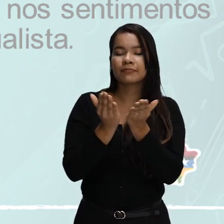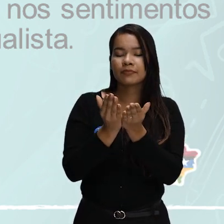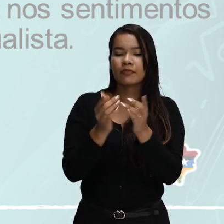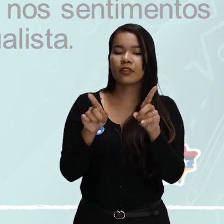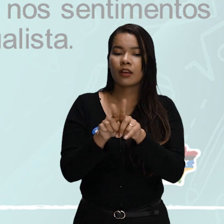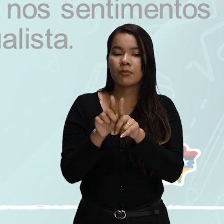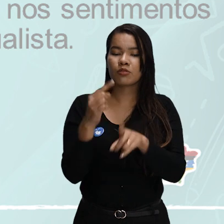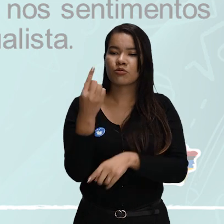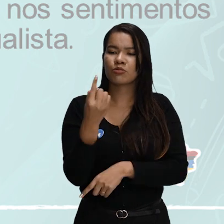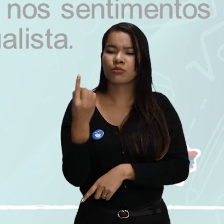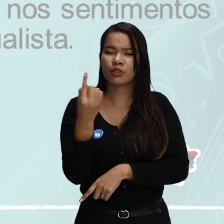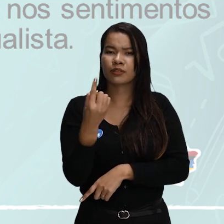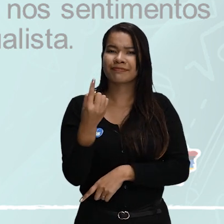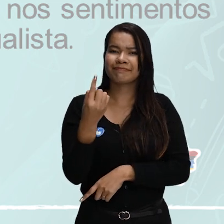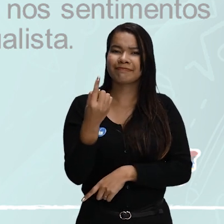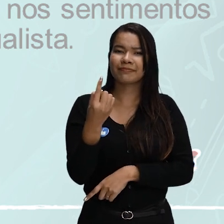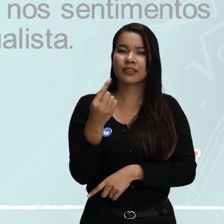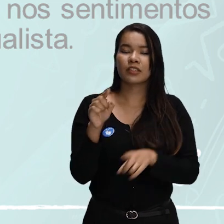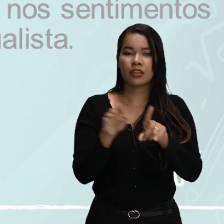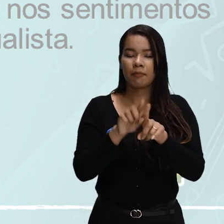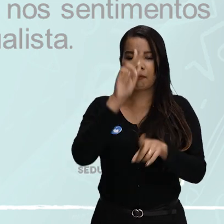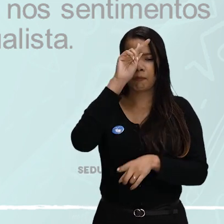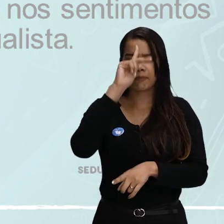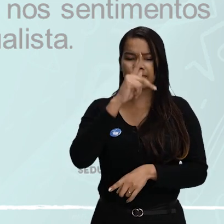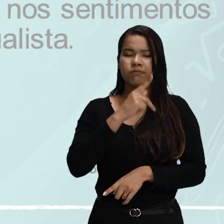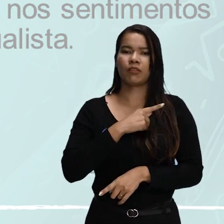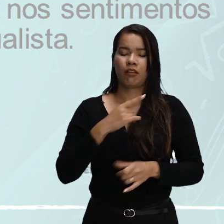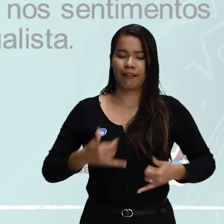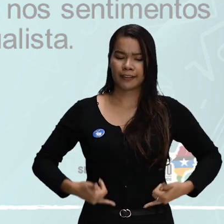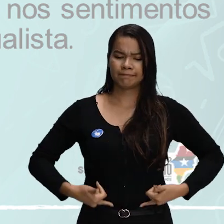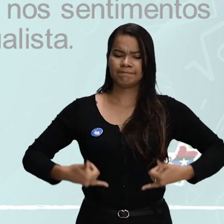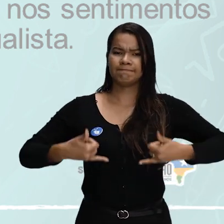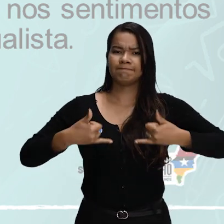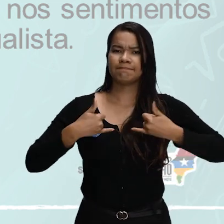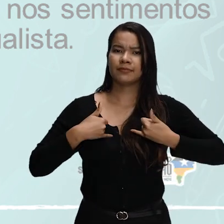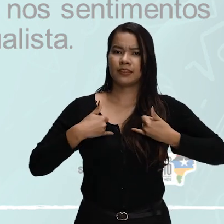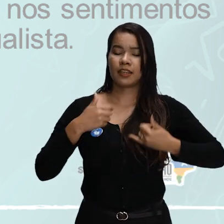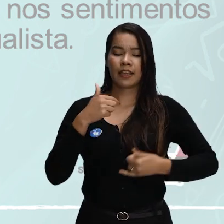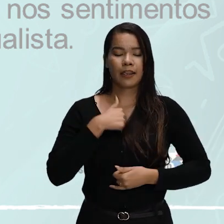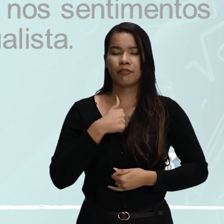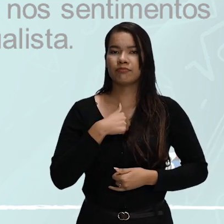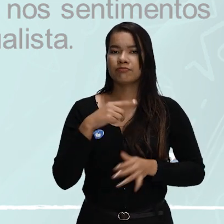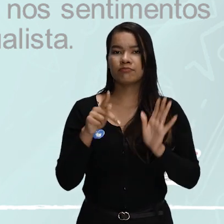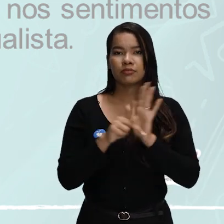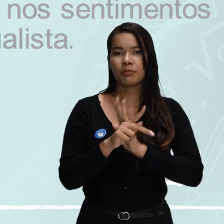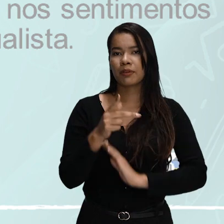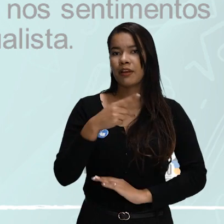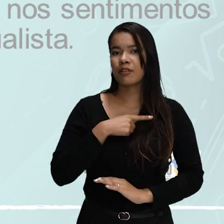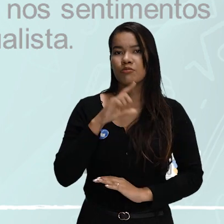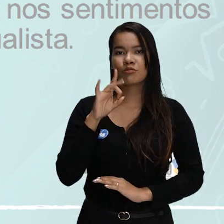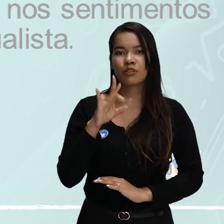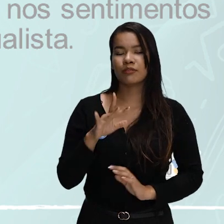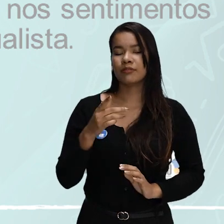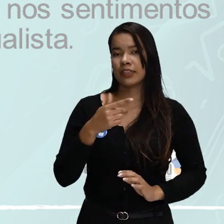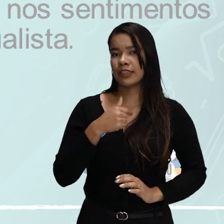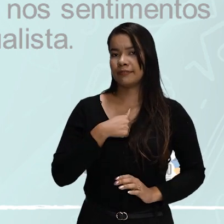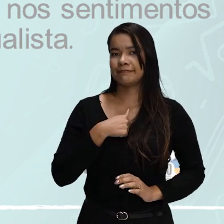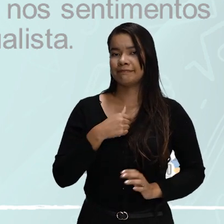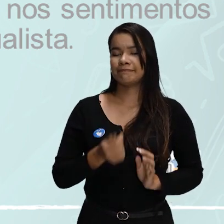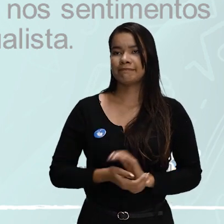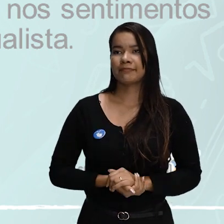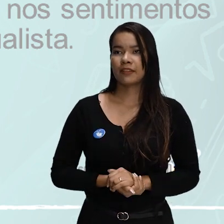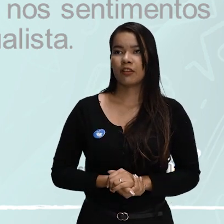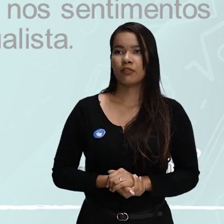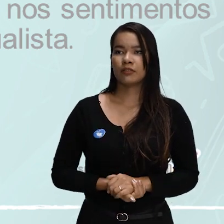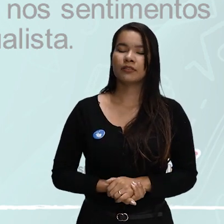subjetivismo, novamente, e egocentrismo. Eu e eu. Meu eu vai aparecer. A literatura romântica foca